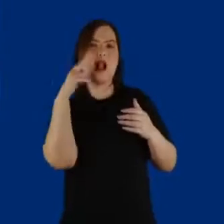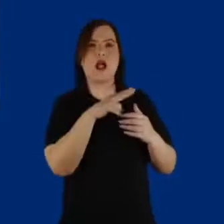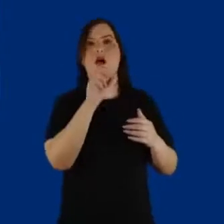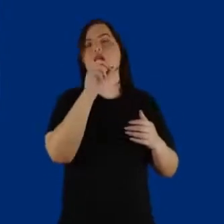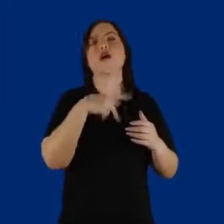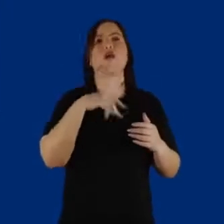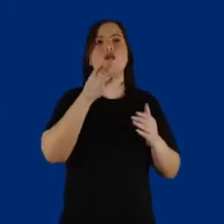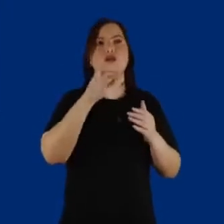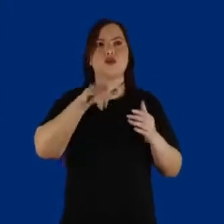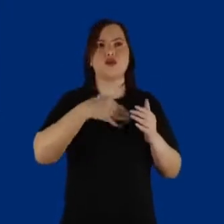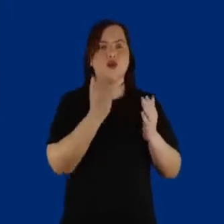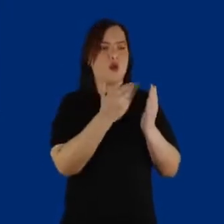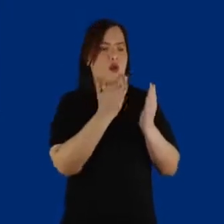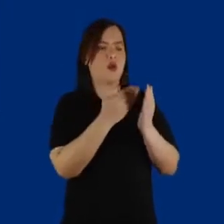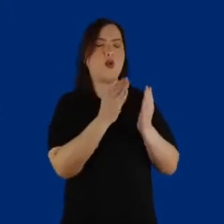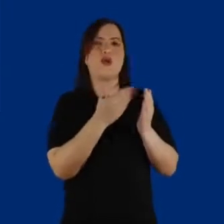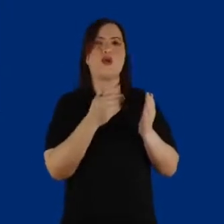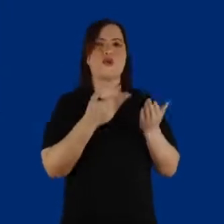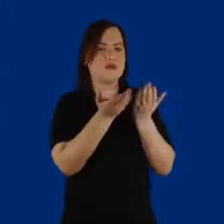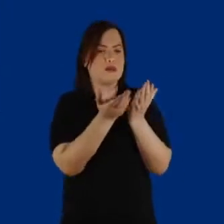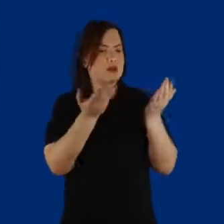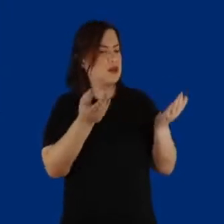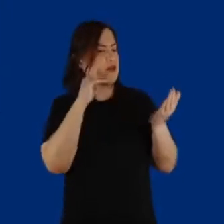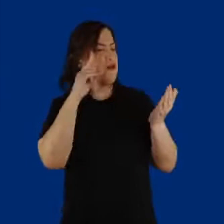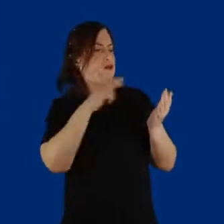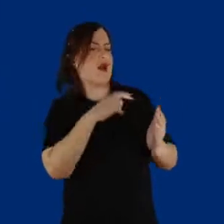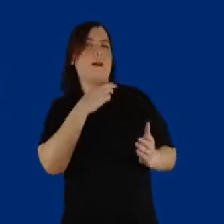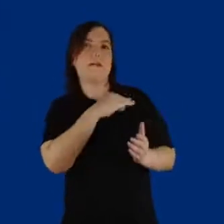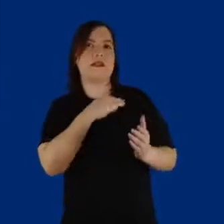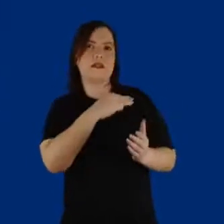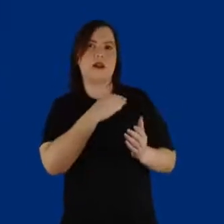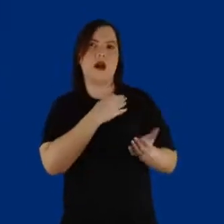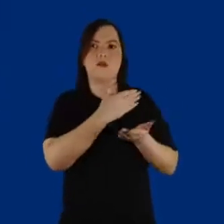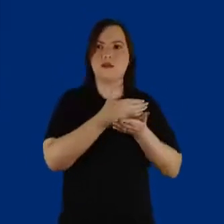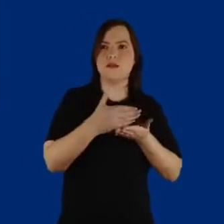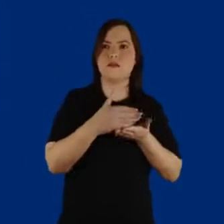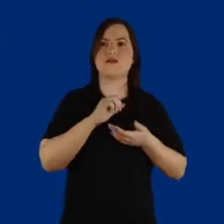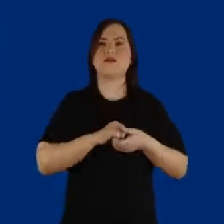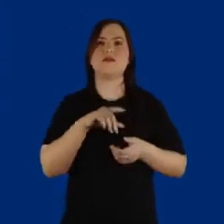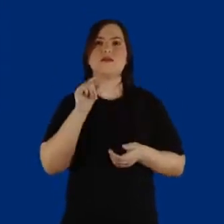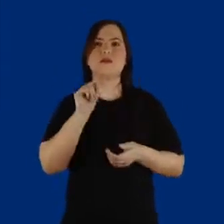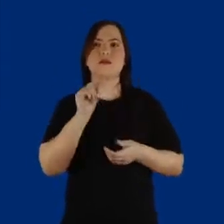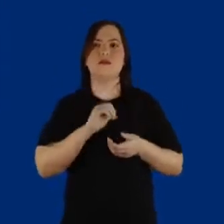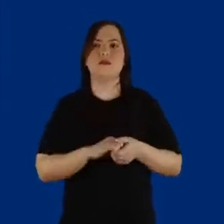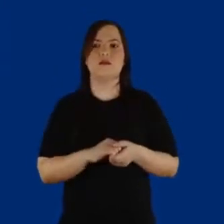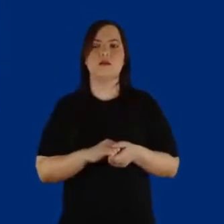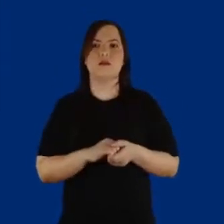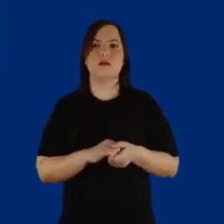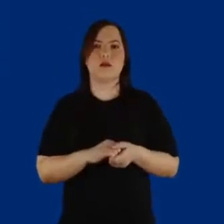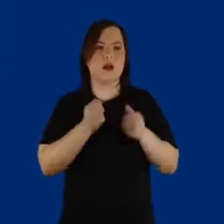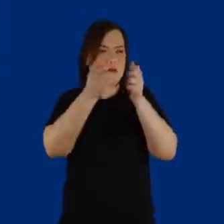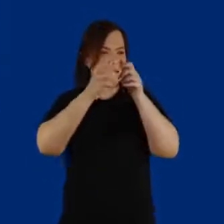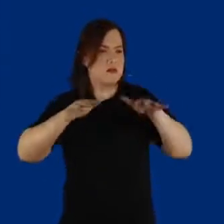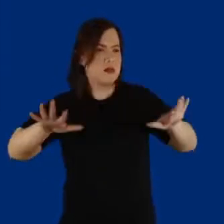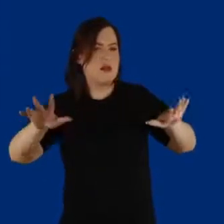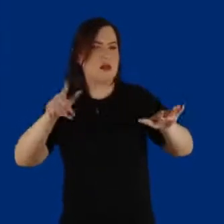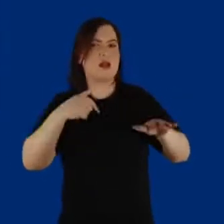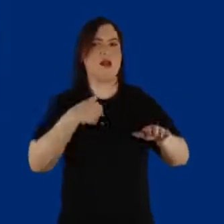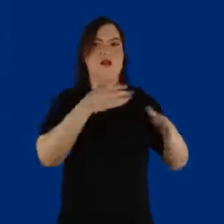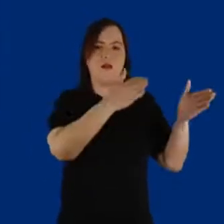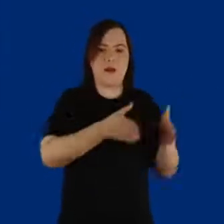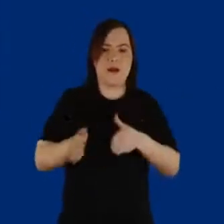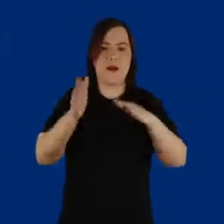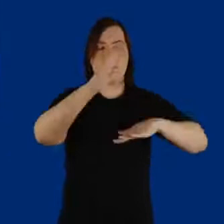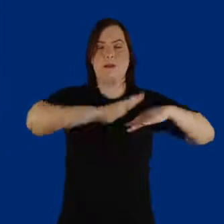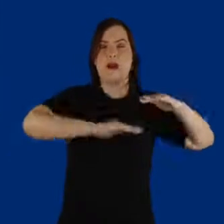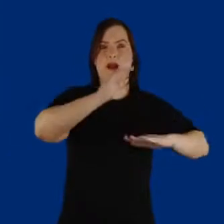no, você vai ler lá que uma das missões fundadoras era a disseminação e a produção e a